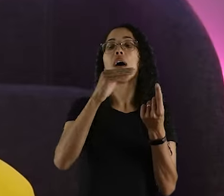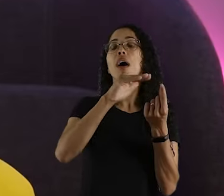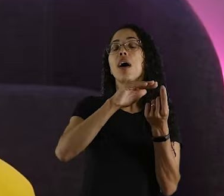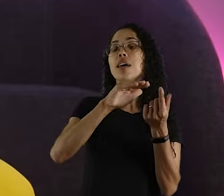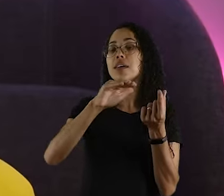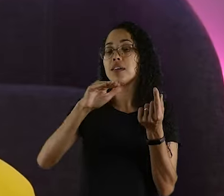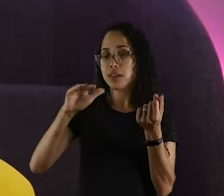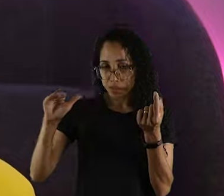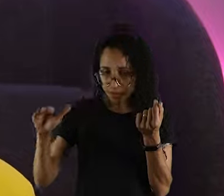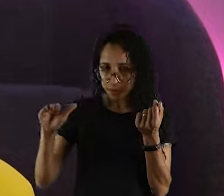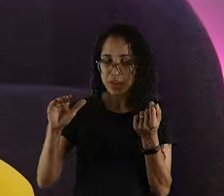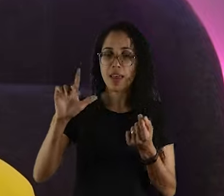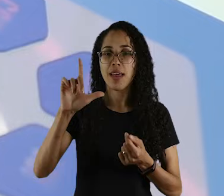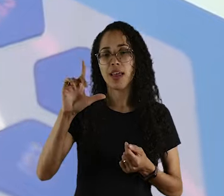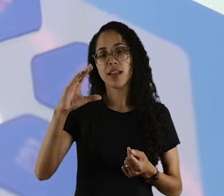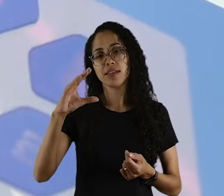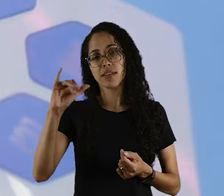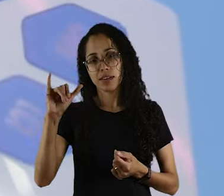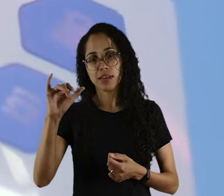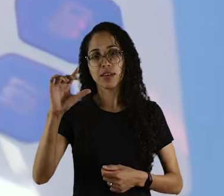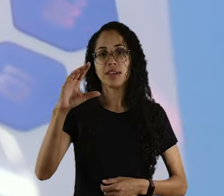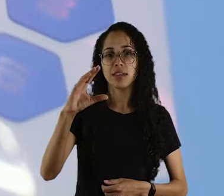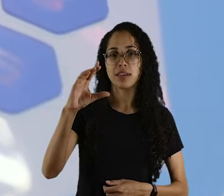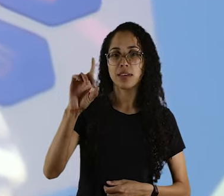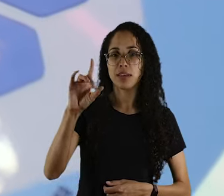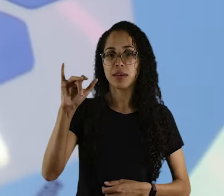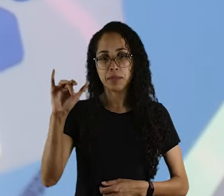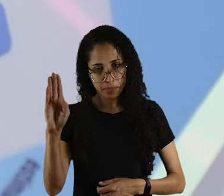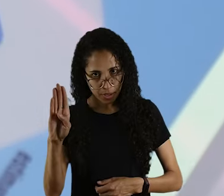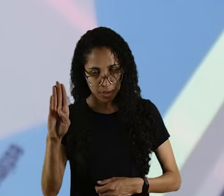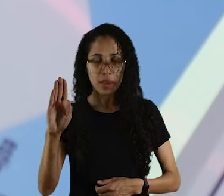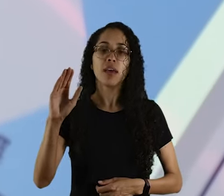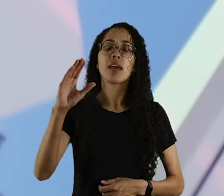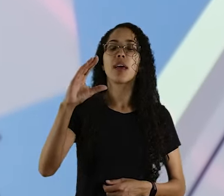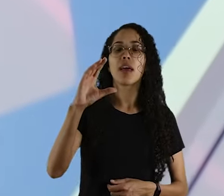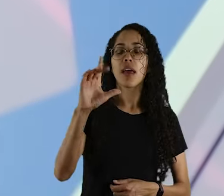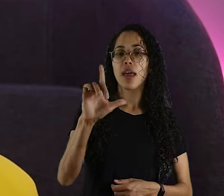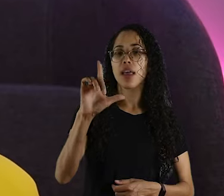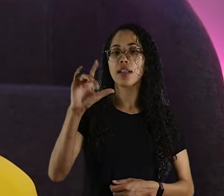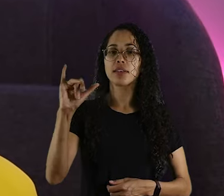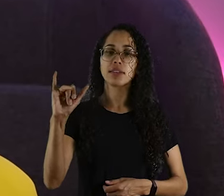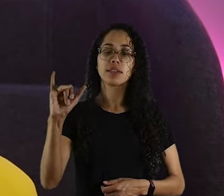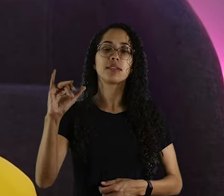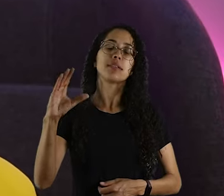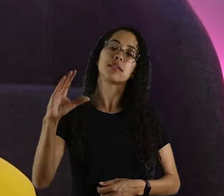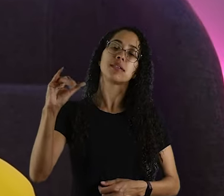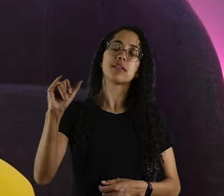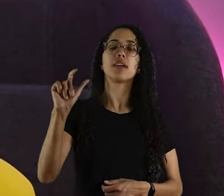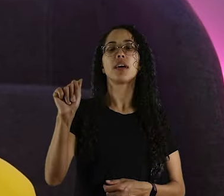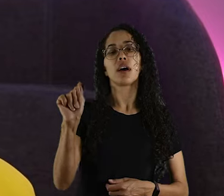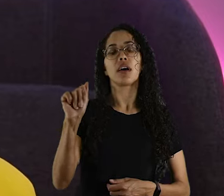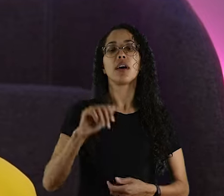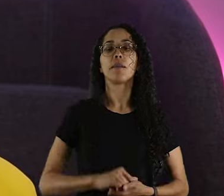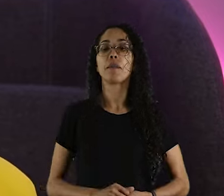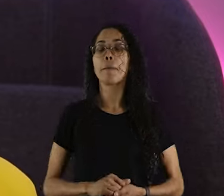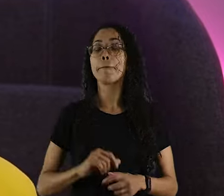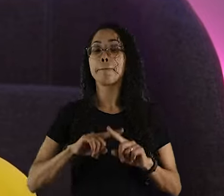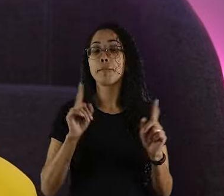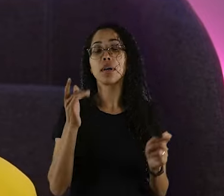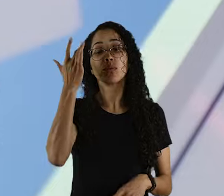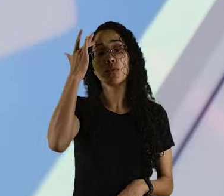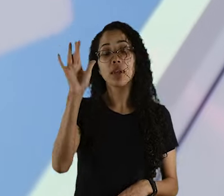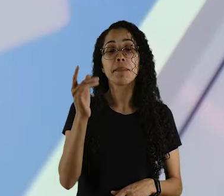CDB, LCI, LCA. Em saber que não ia ter o risco de perder. Mas também não sabia o quanto que isso ia me gerar